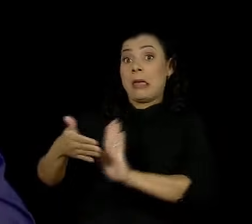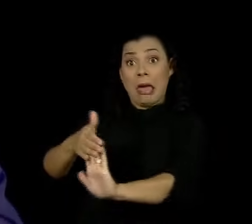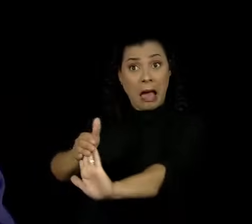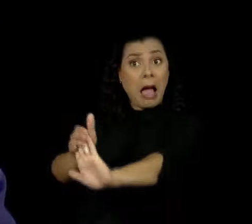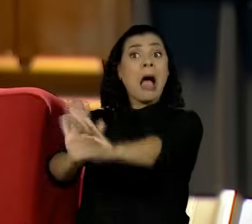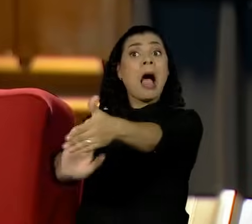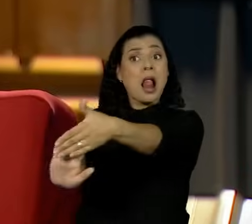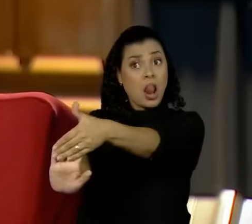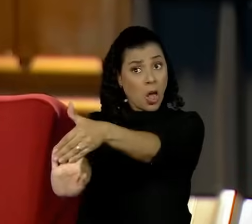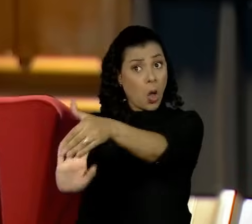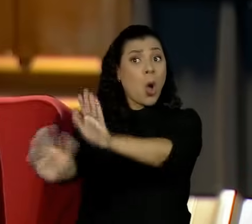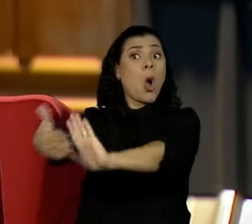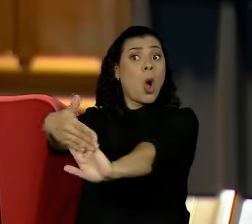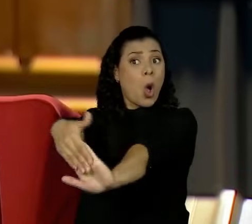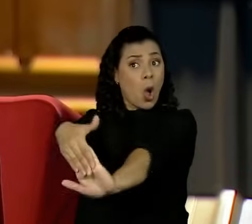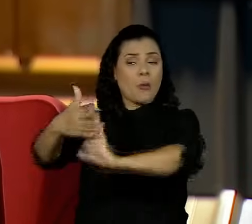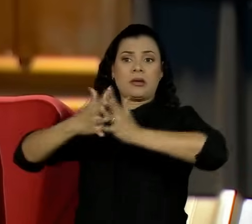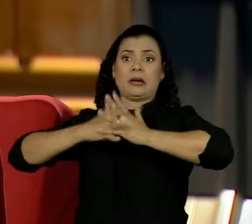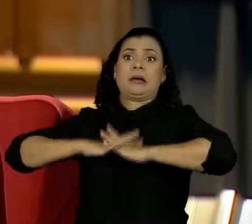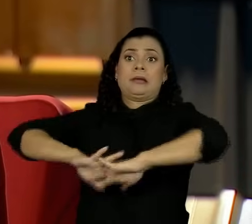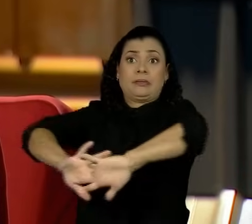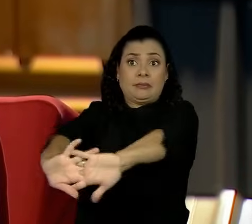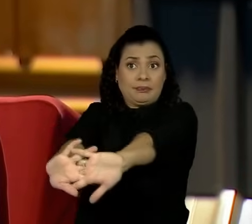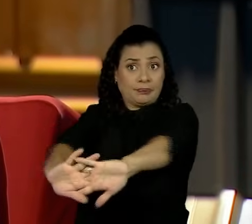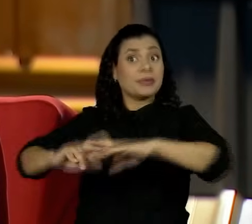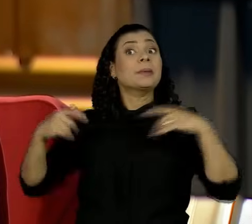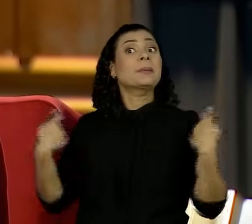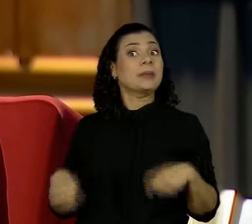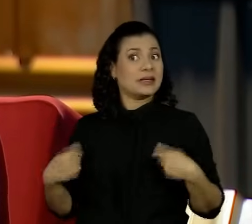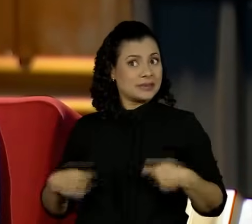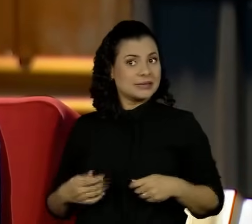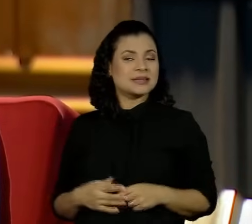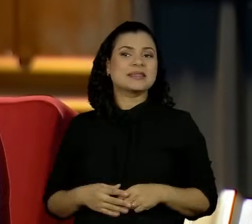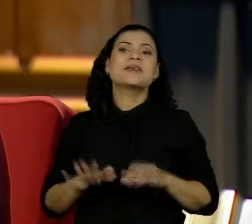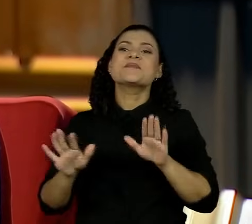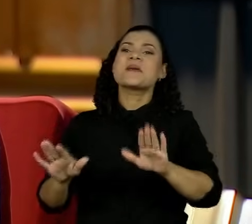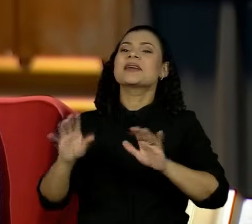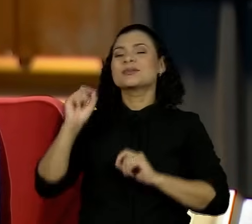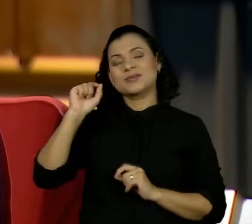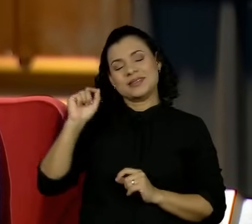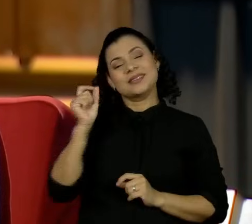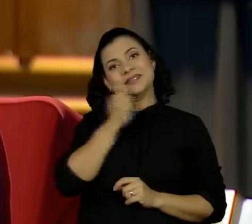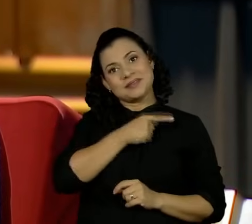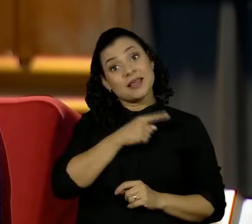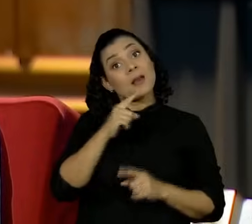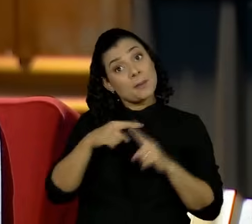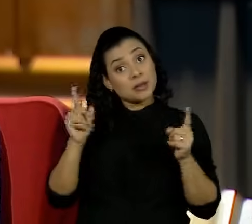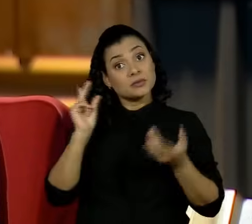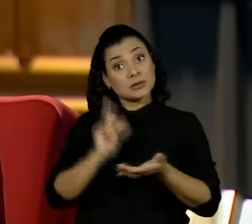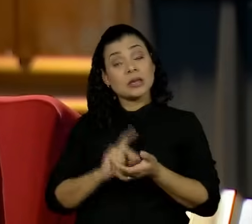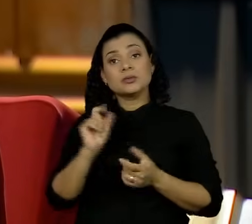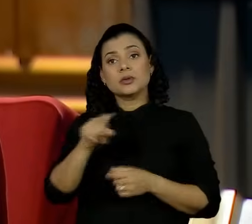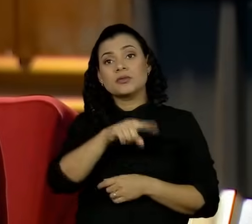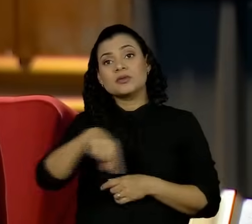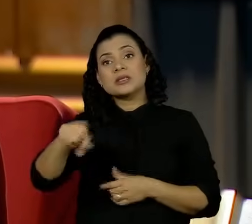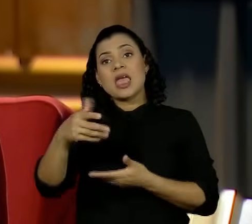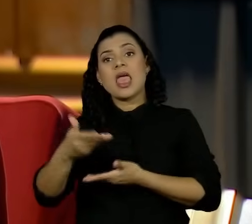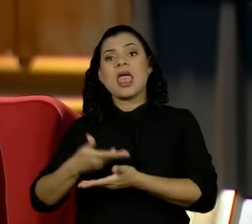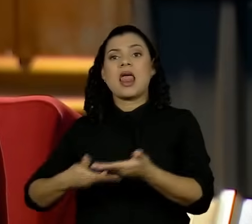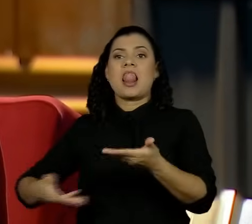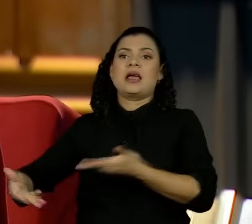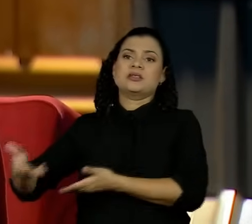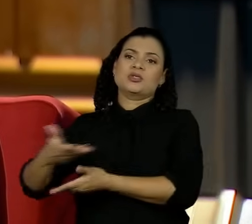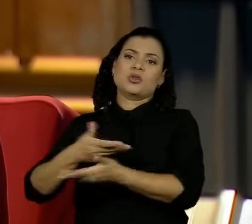Alongue-se. Alonga bem. É. Mas eu acho que cultive as boas